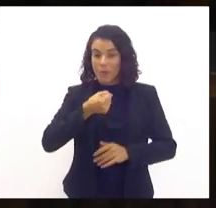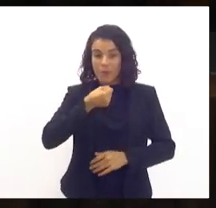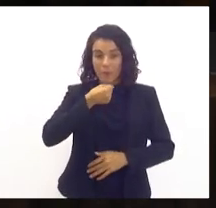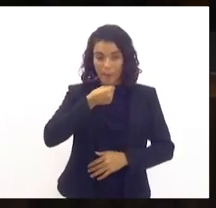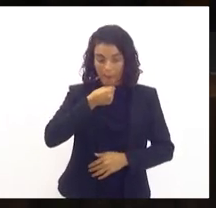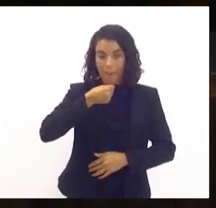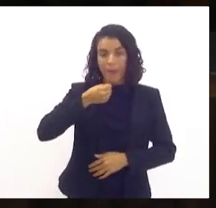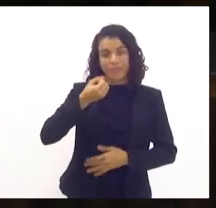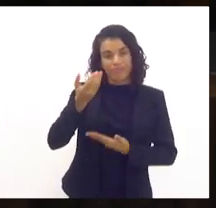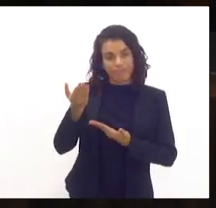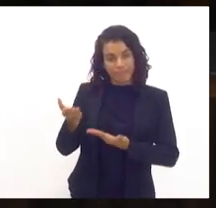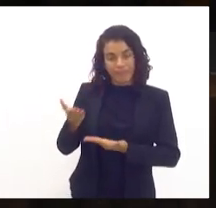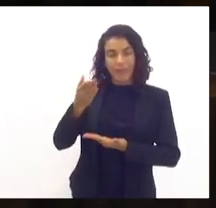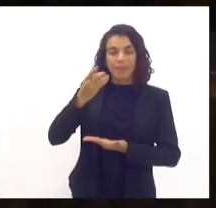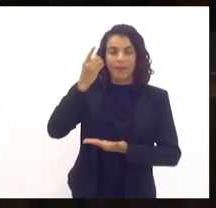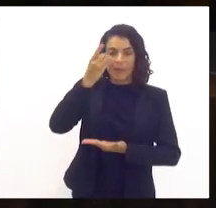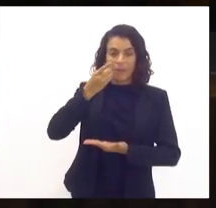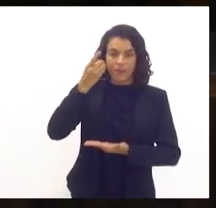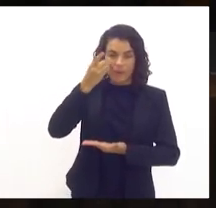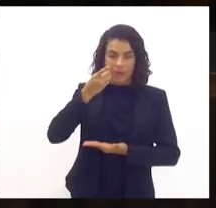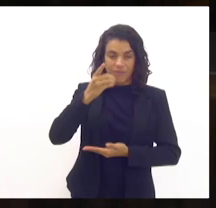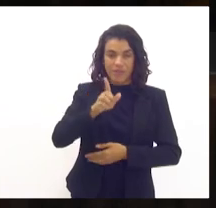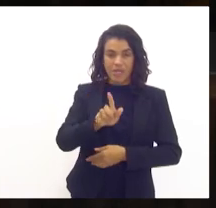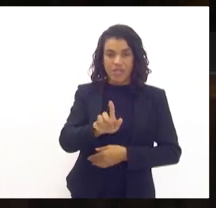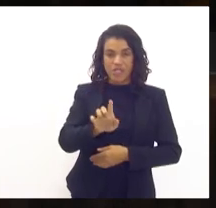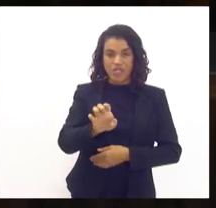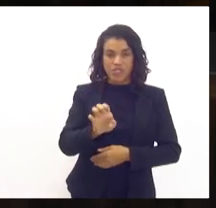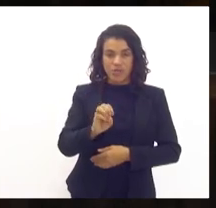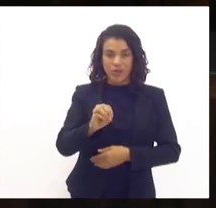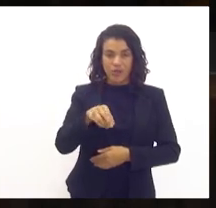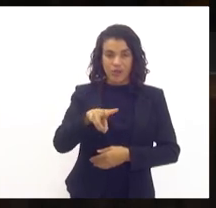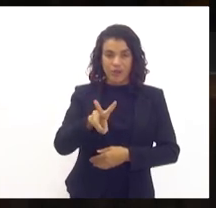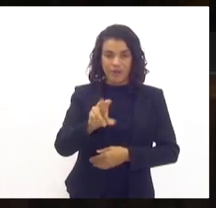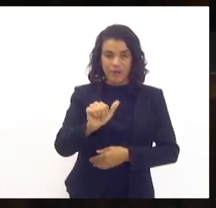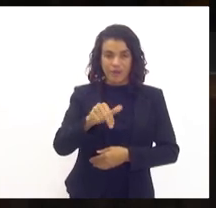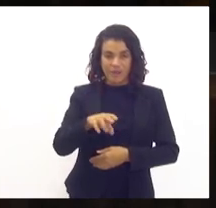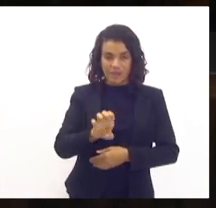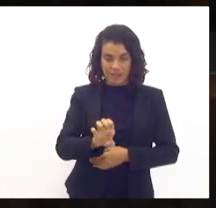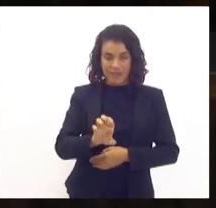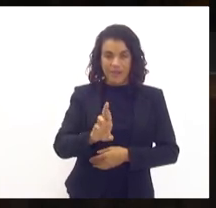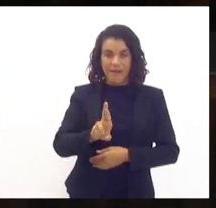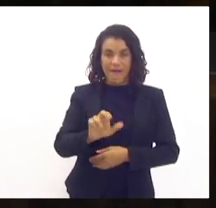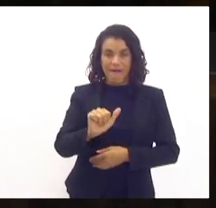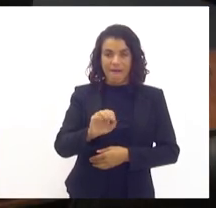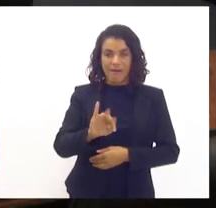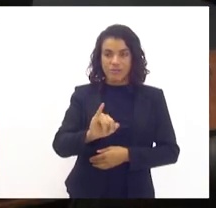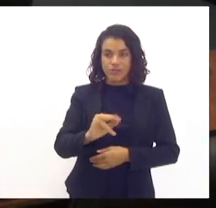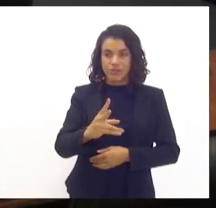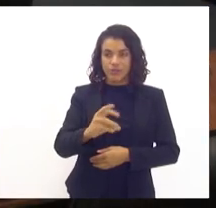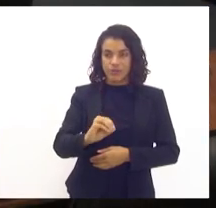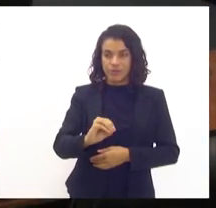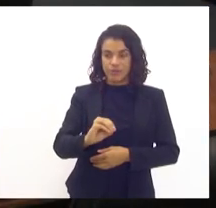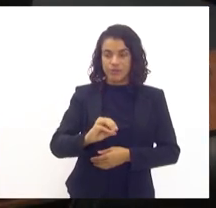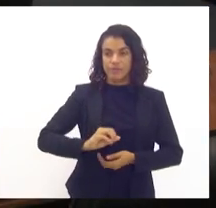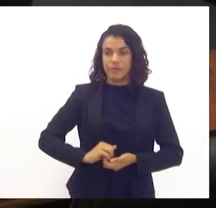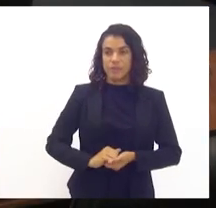inscrito é o nobre deputado Giovanni Ratinho, que dispõe de 10 minutos.